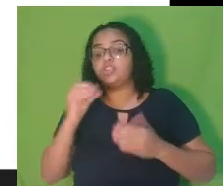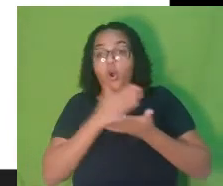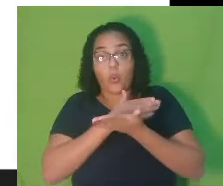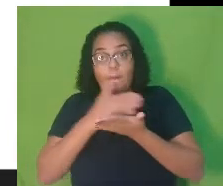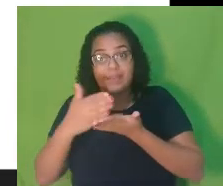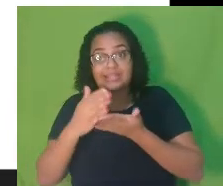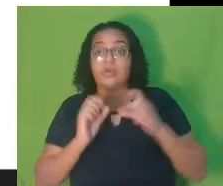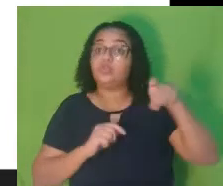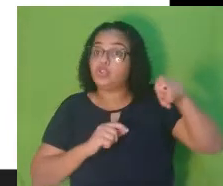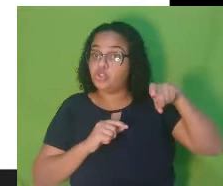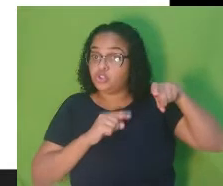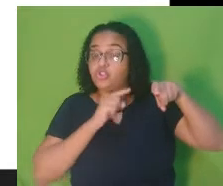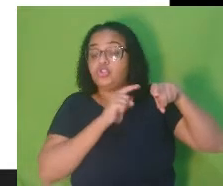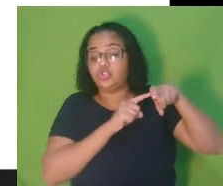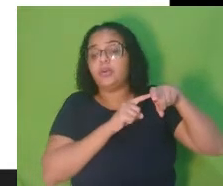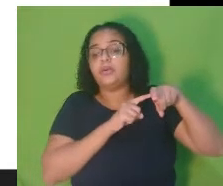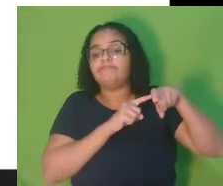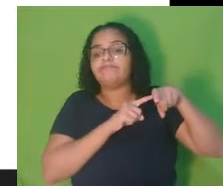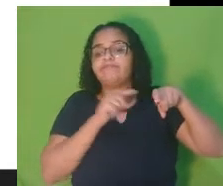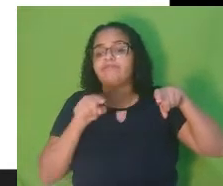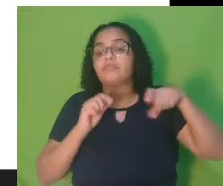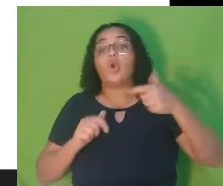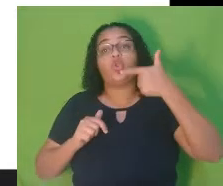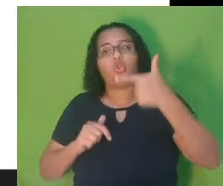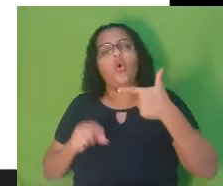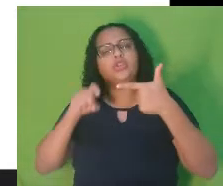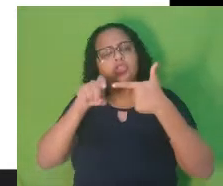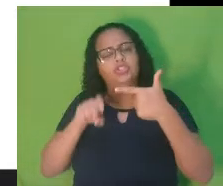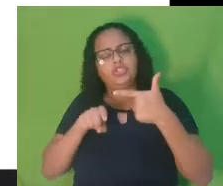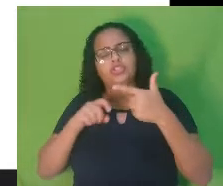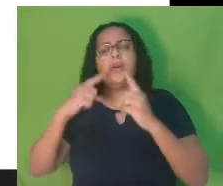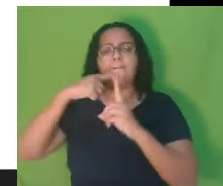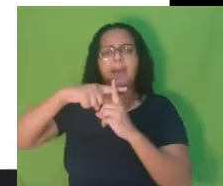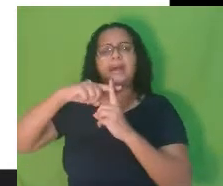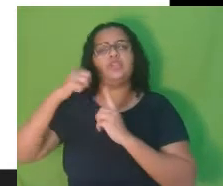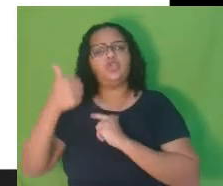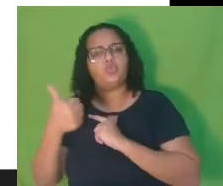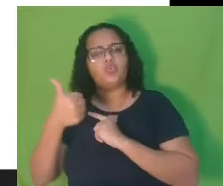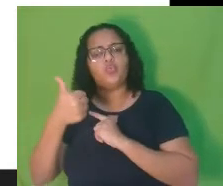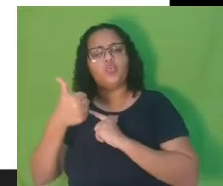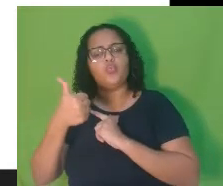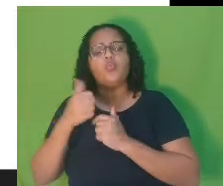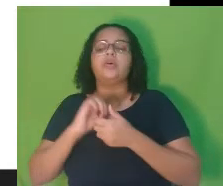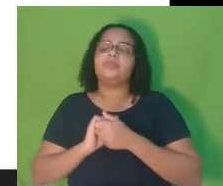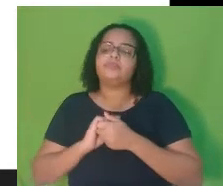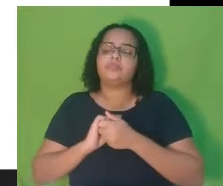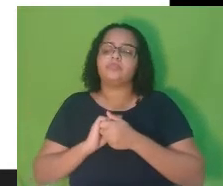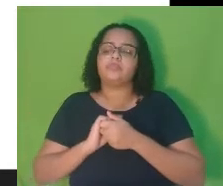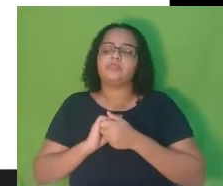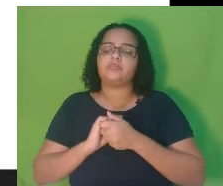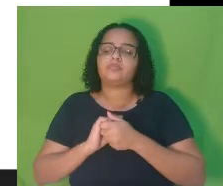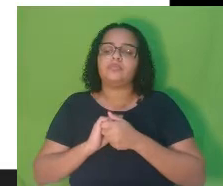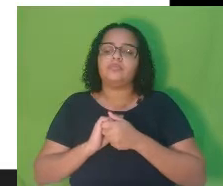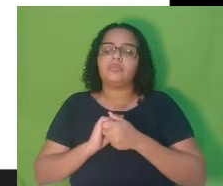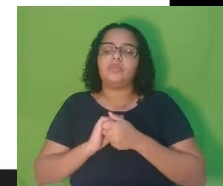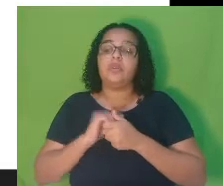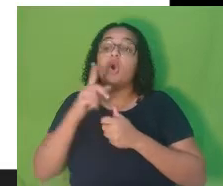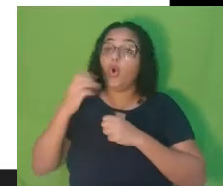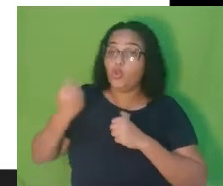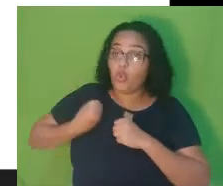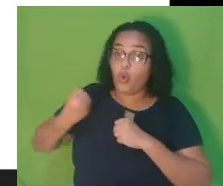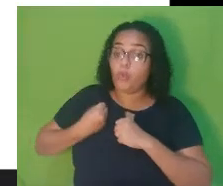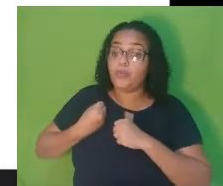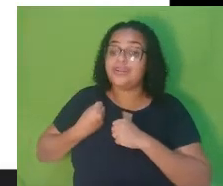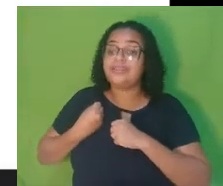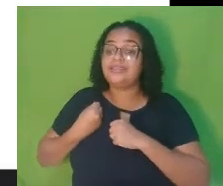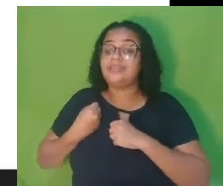com x, associa a 2x mais 1, e depois a gente pega